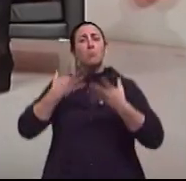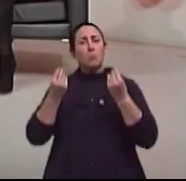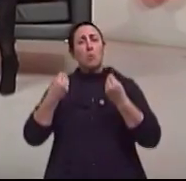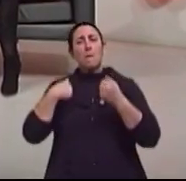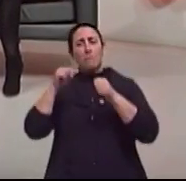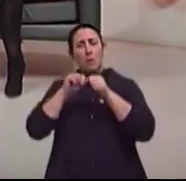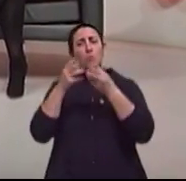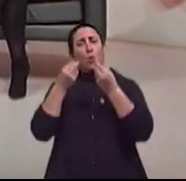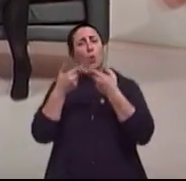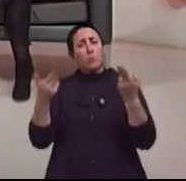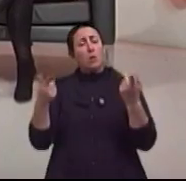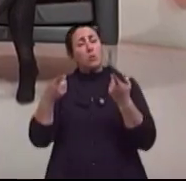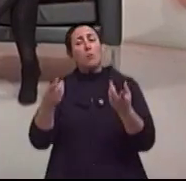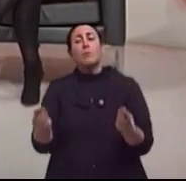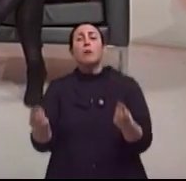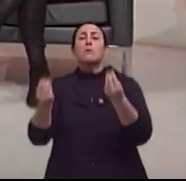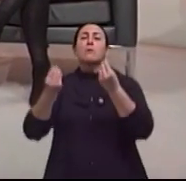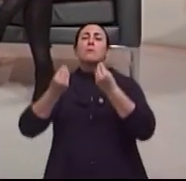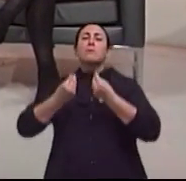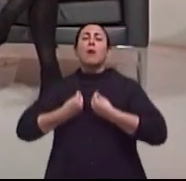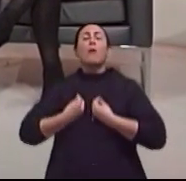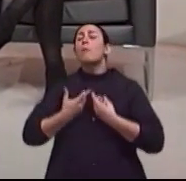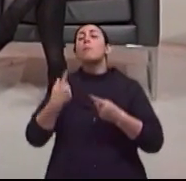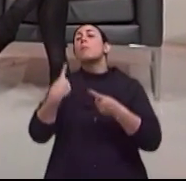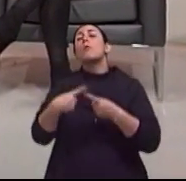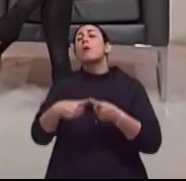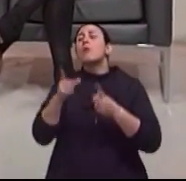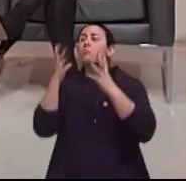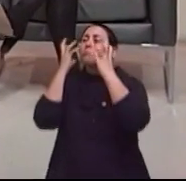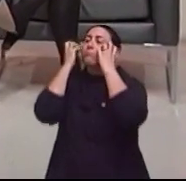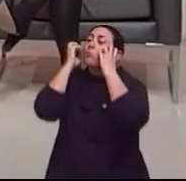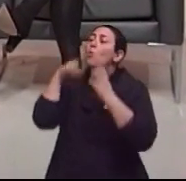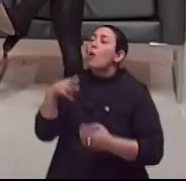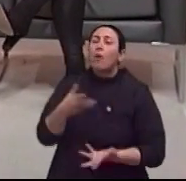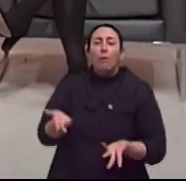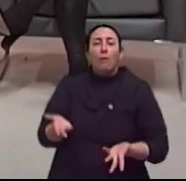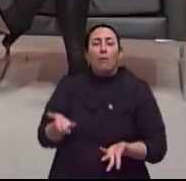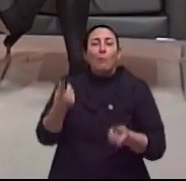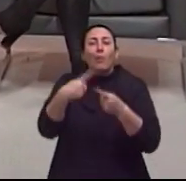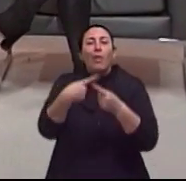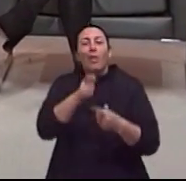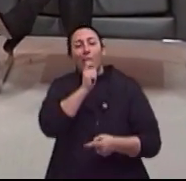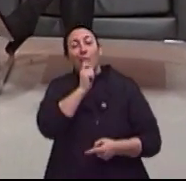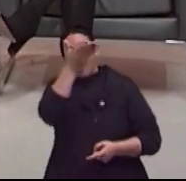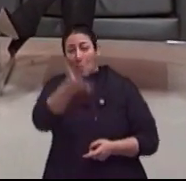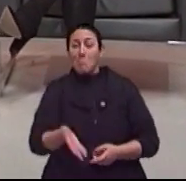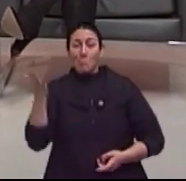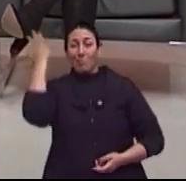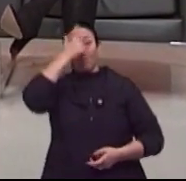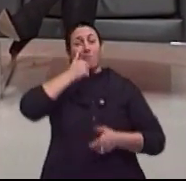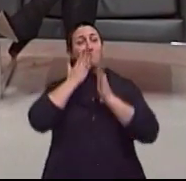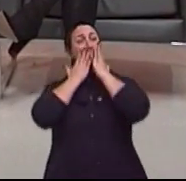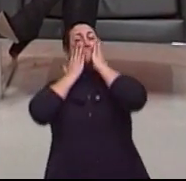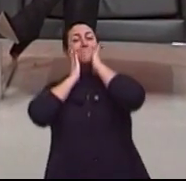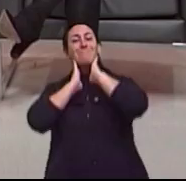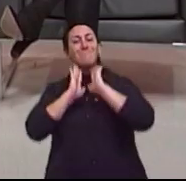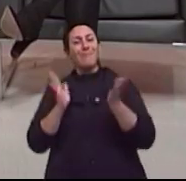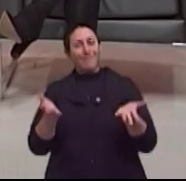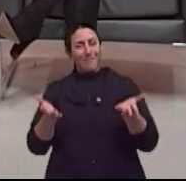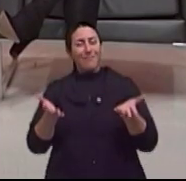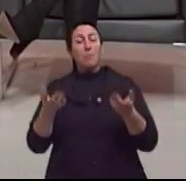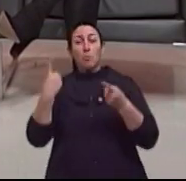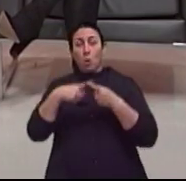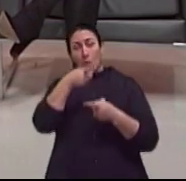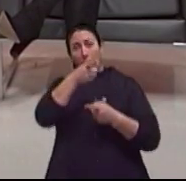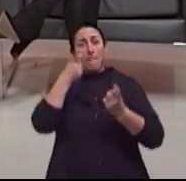lúdicas e isso reforça por que que tu não envelhece nunca não não mas não é para te agradar é que tu tá aqui